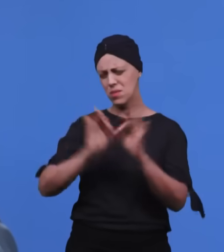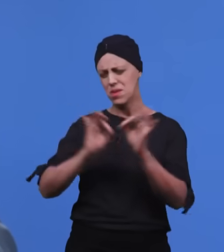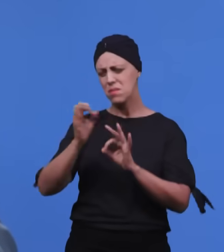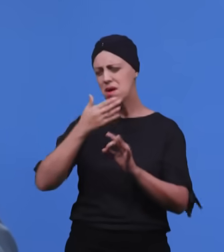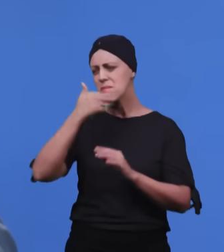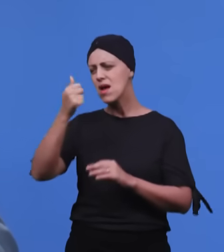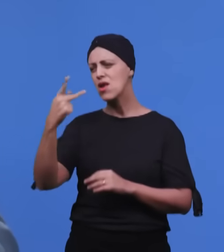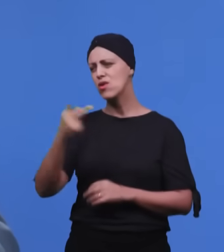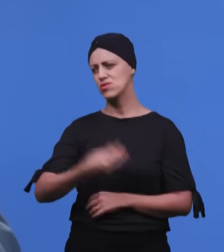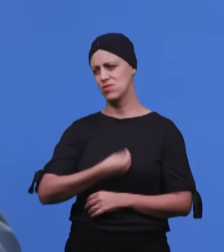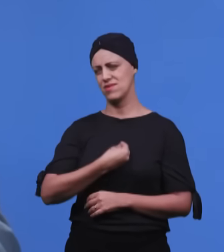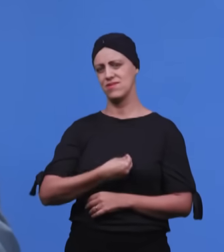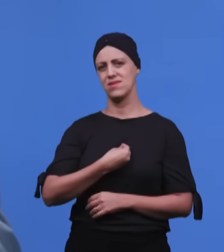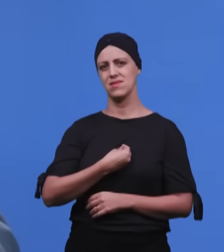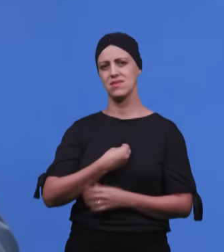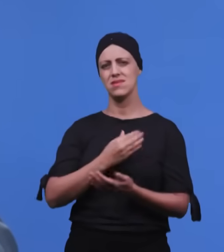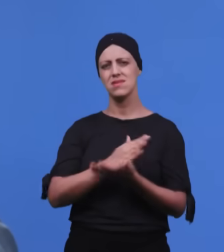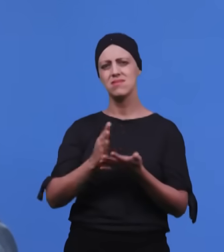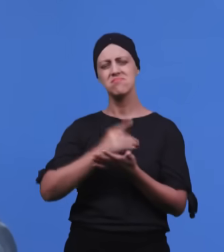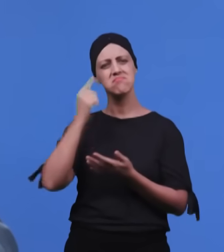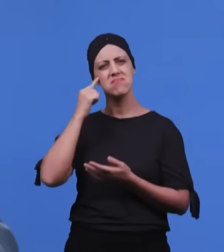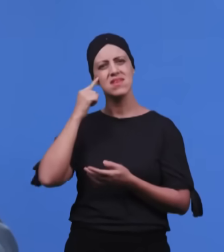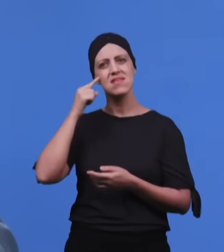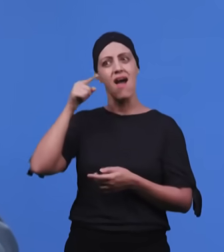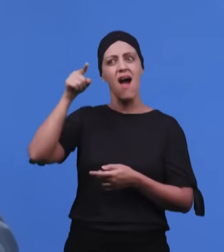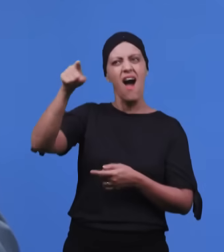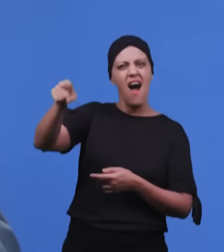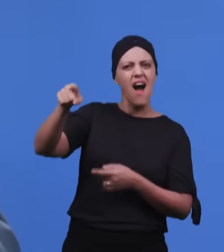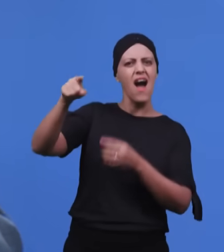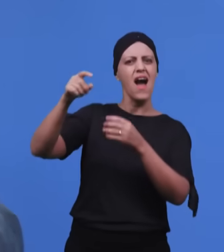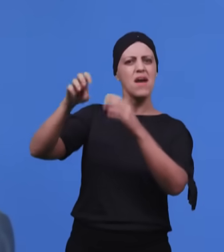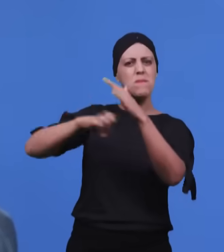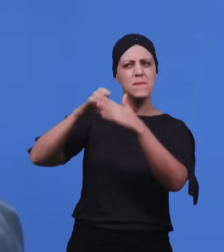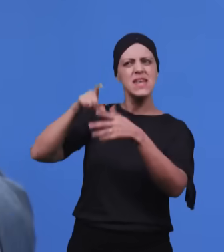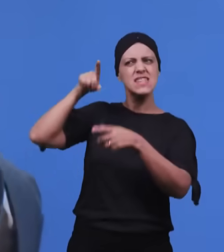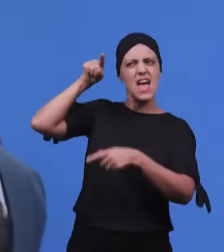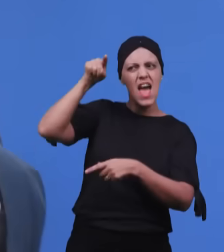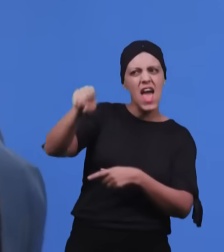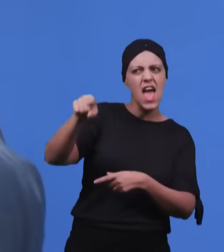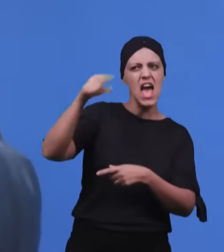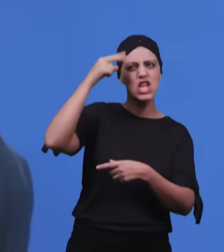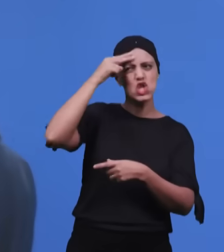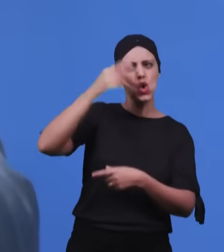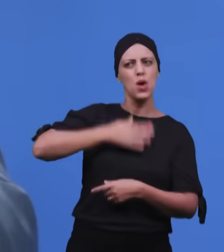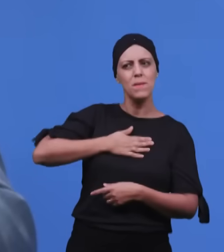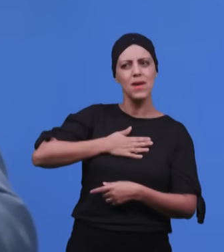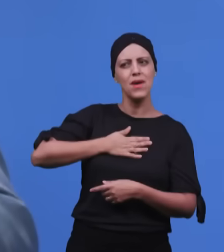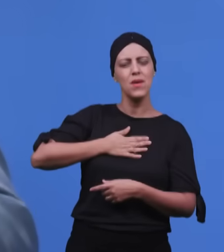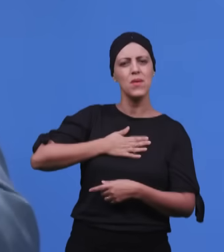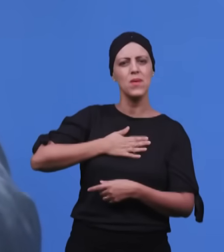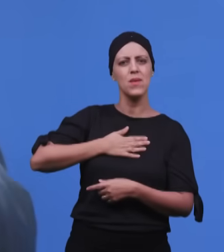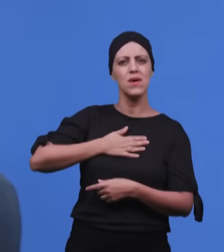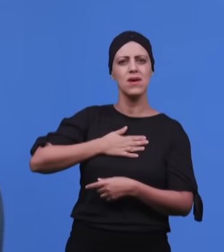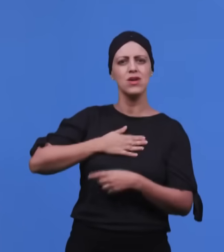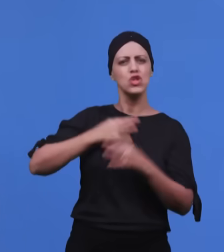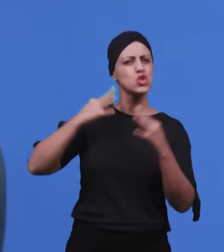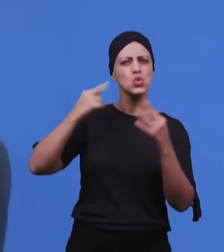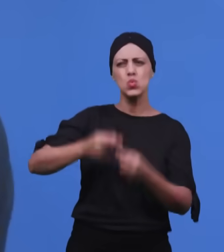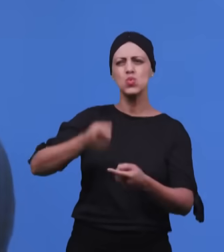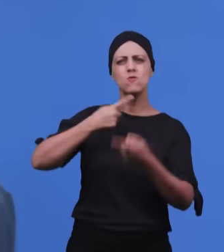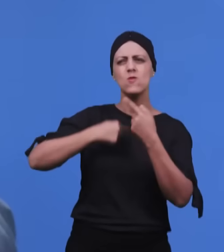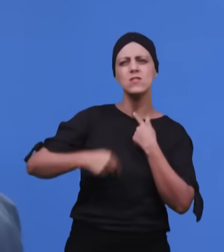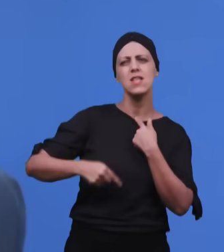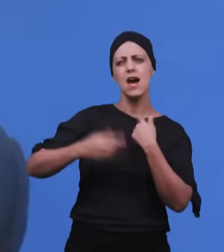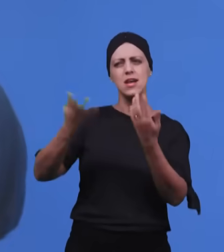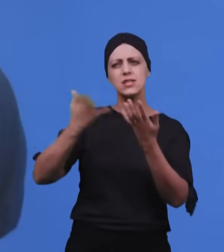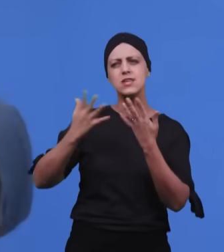melhor para você meu irmão Às vezes você pensa que aquela empresa aquilo ali era o seu sonho era tudo